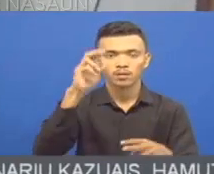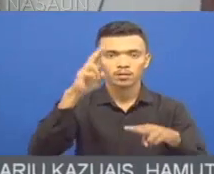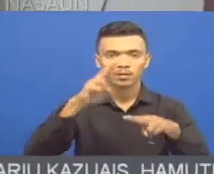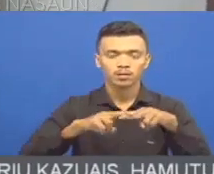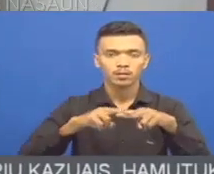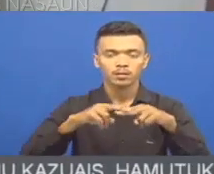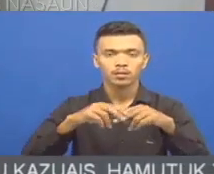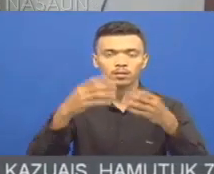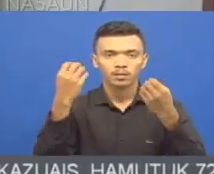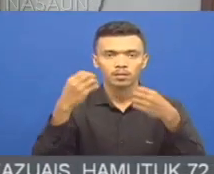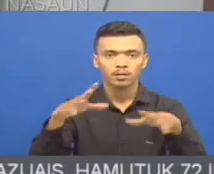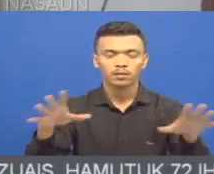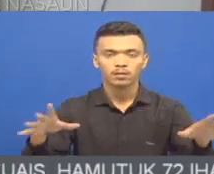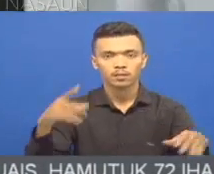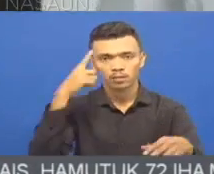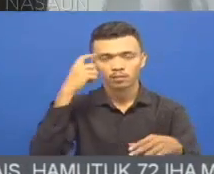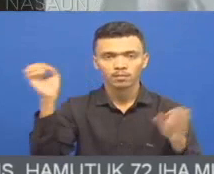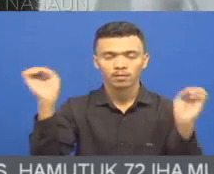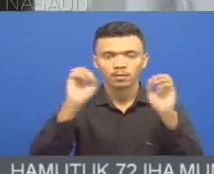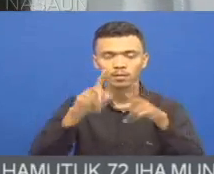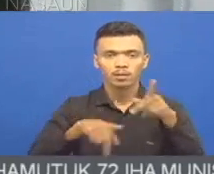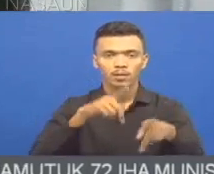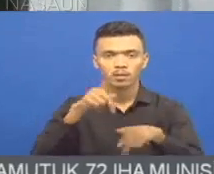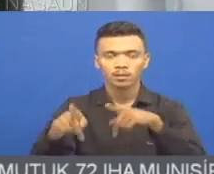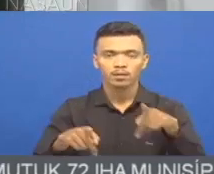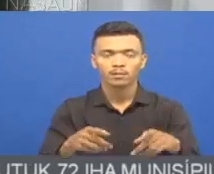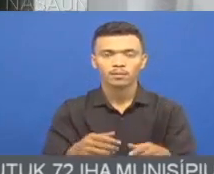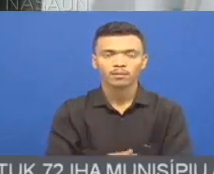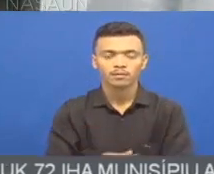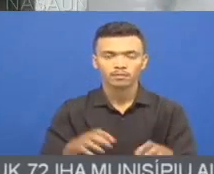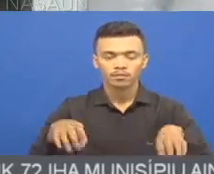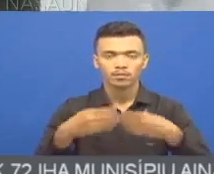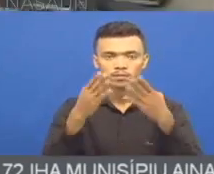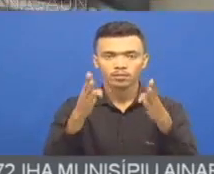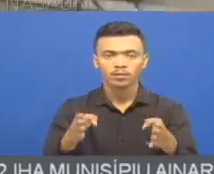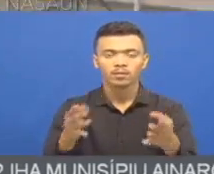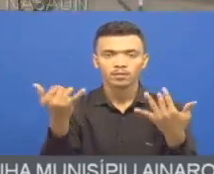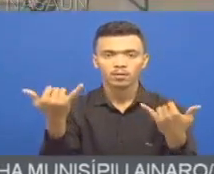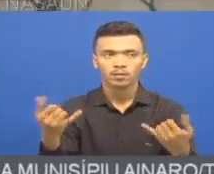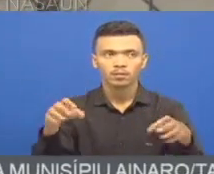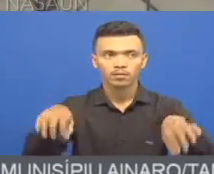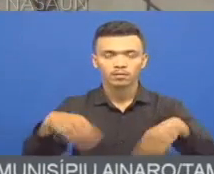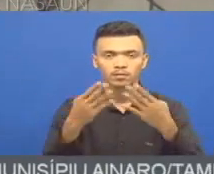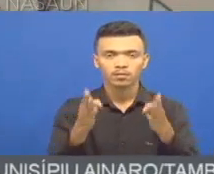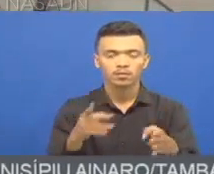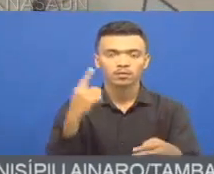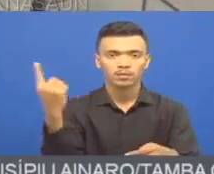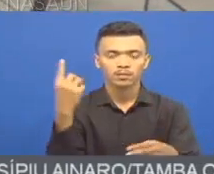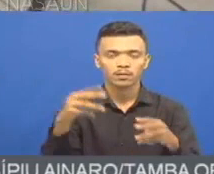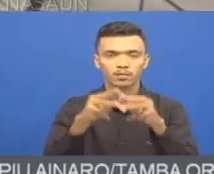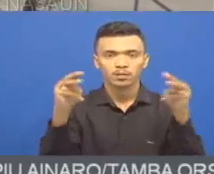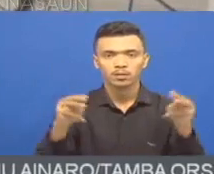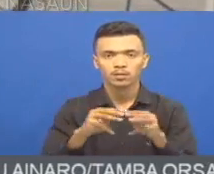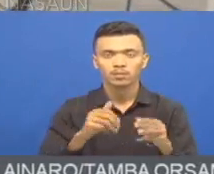barak mamu, tambala ia ona presidência hoje, agente casuaisira. Entretanto, de daune, funcionário permanente ia municipal em Naru,